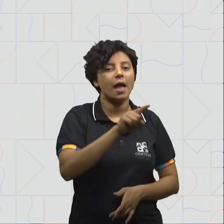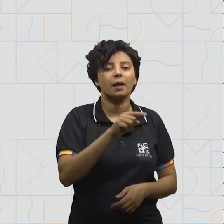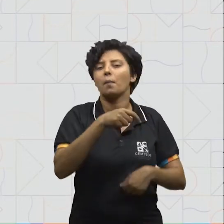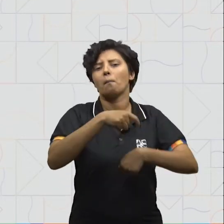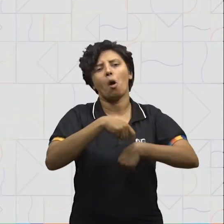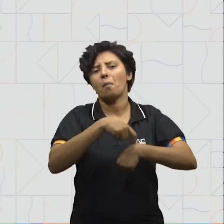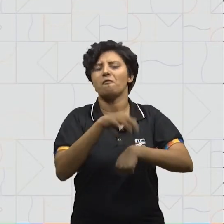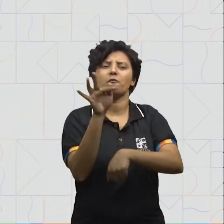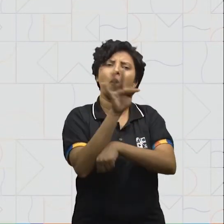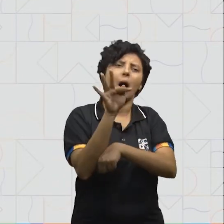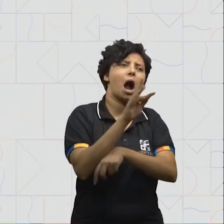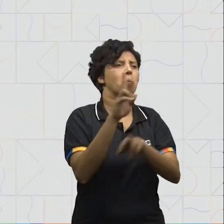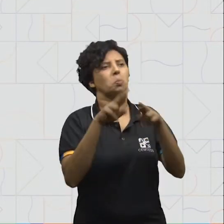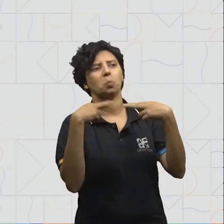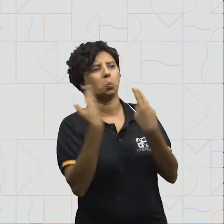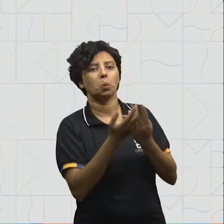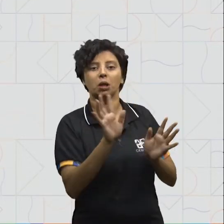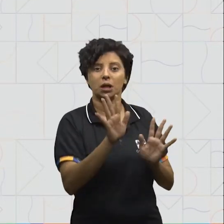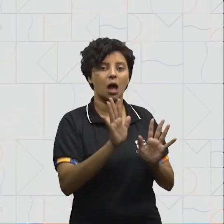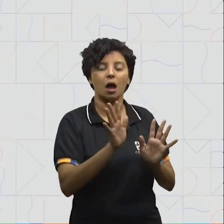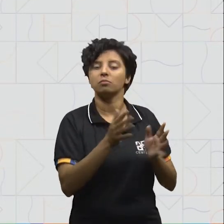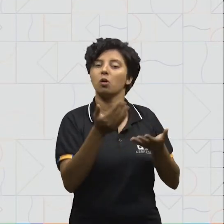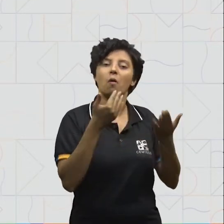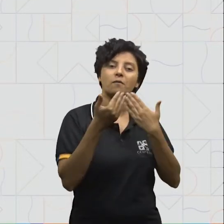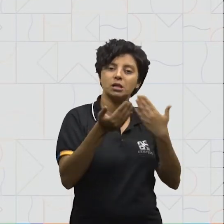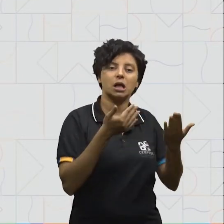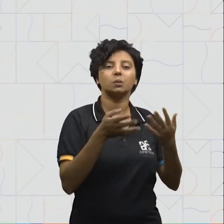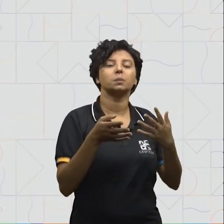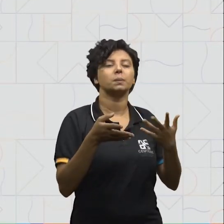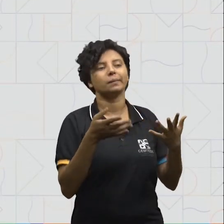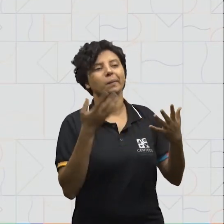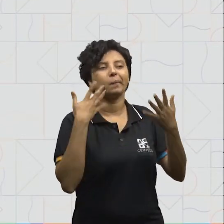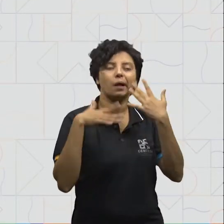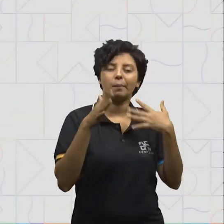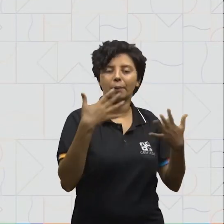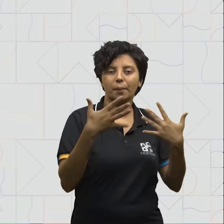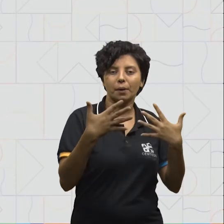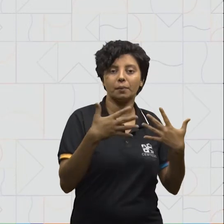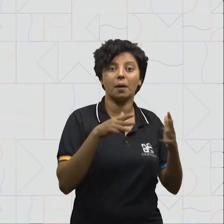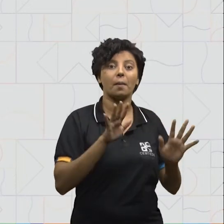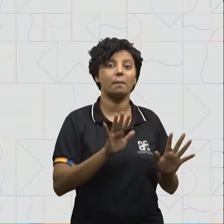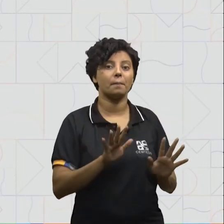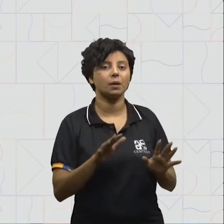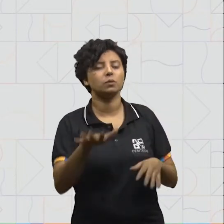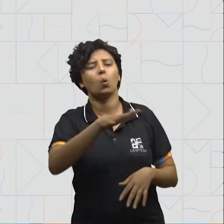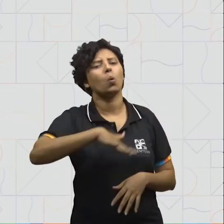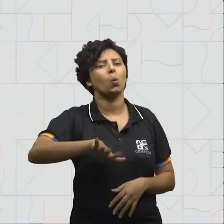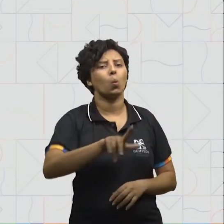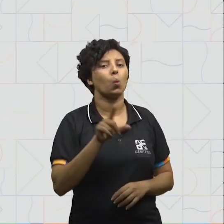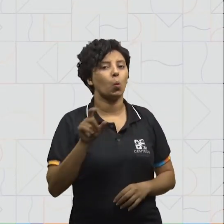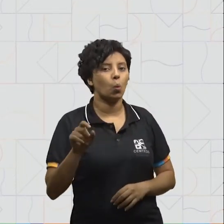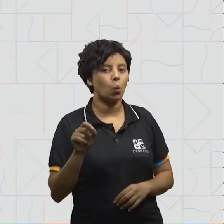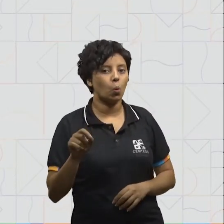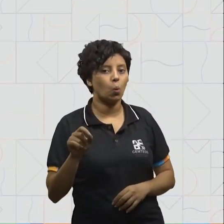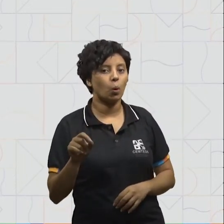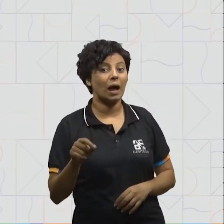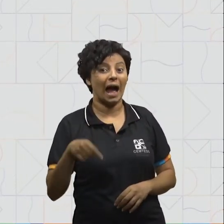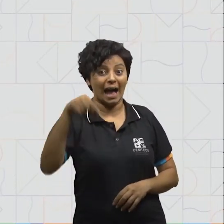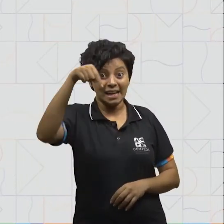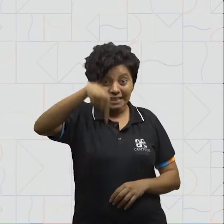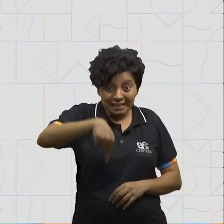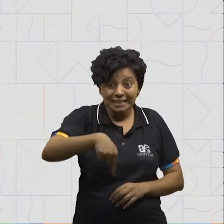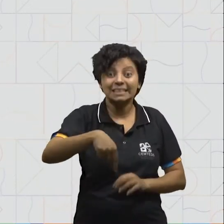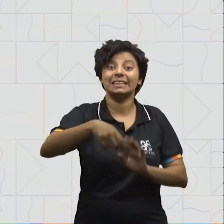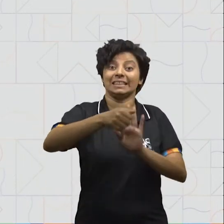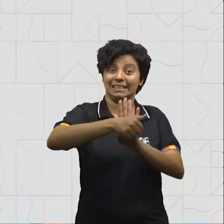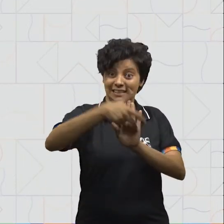de não estarmos em uma reunião formal e conversando de um jeito descontraído, estávamos em que ambiente? No